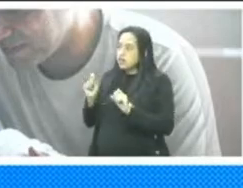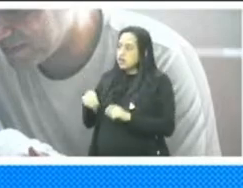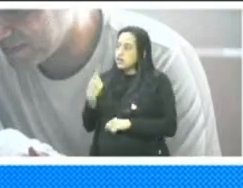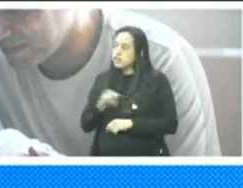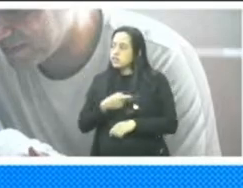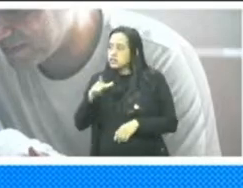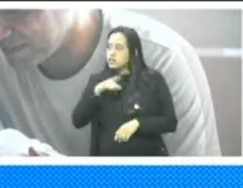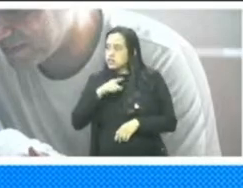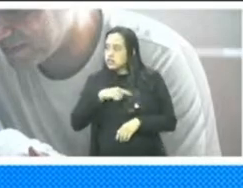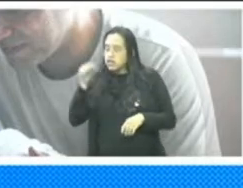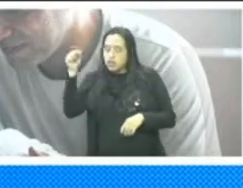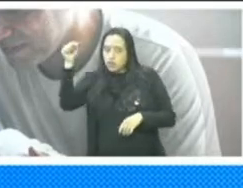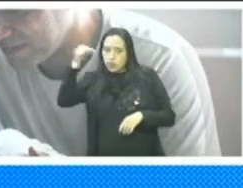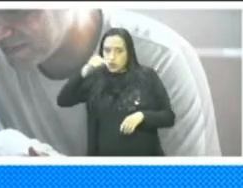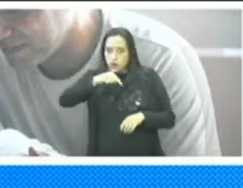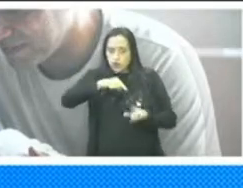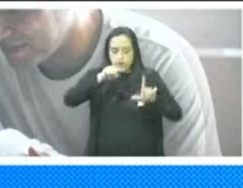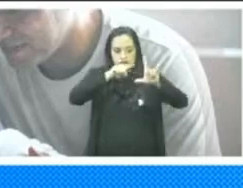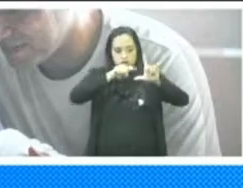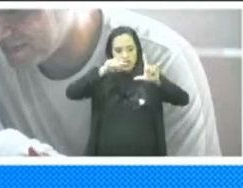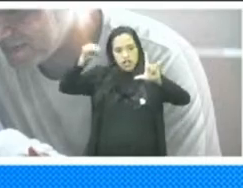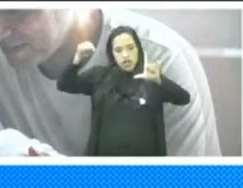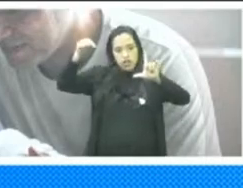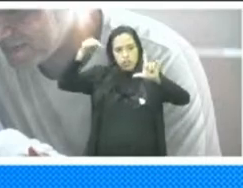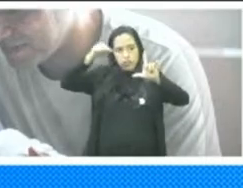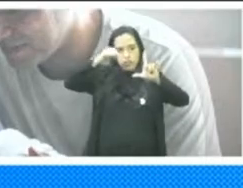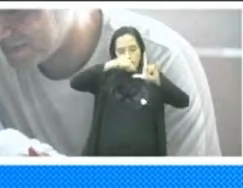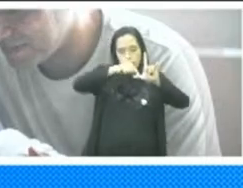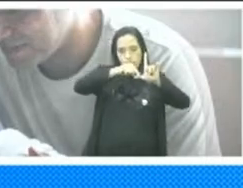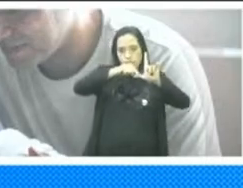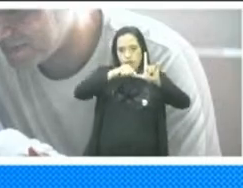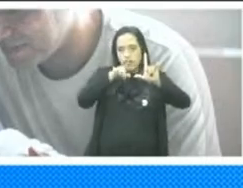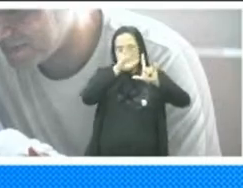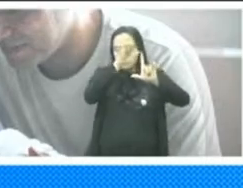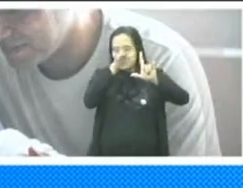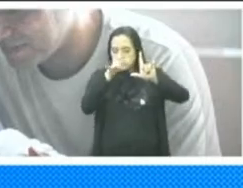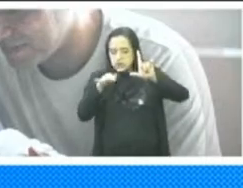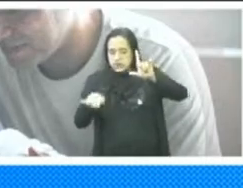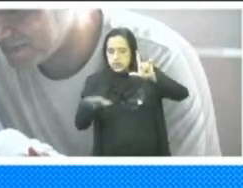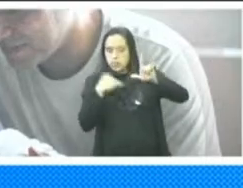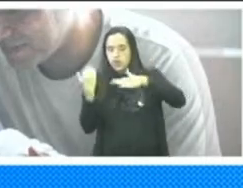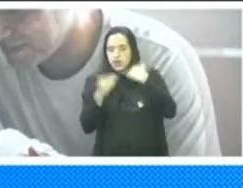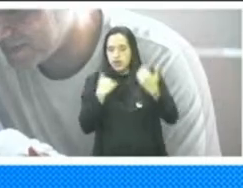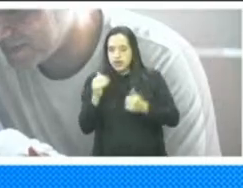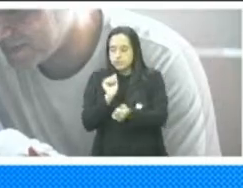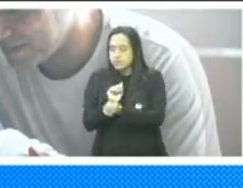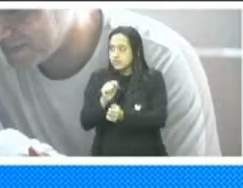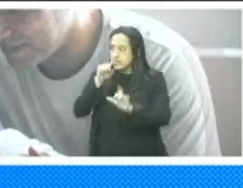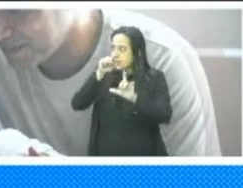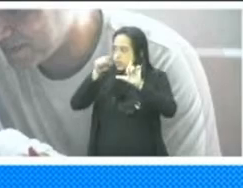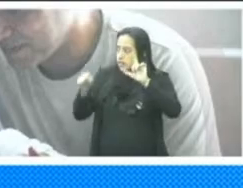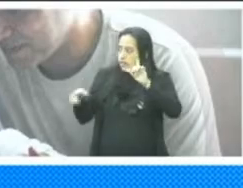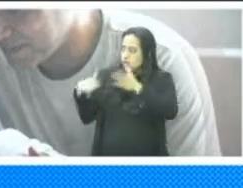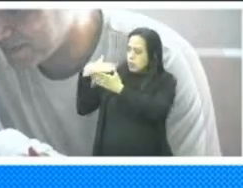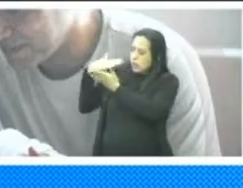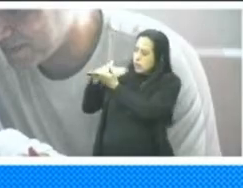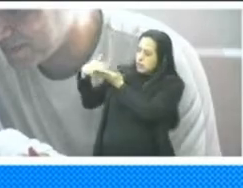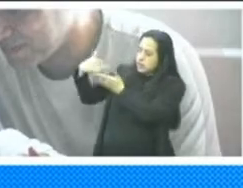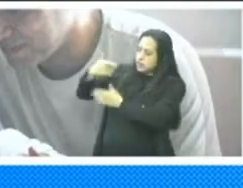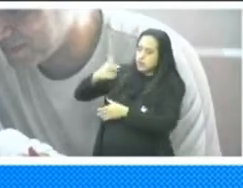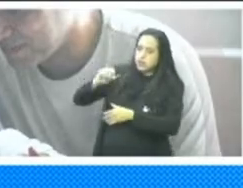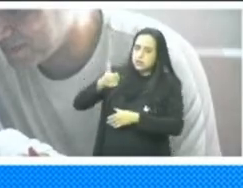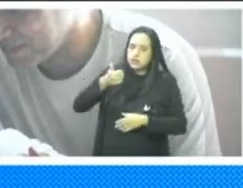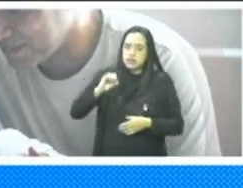gente tem uma redução, né? A gente tem um ritmo aqui de queda da mortalidade neonatal, iniciando lá em 2010